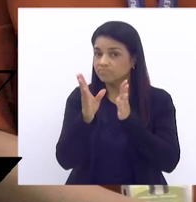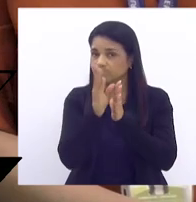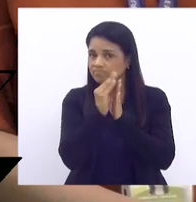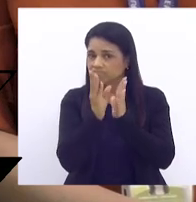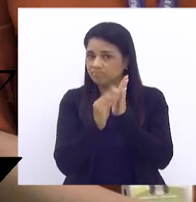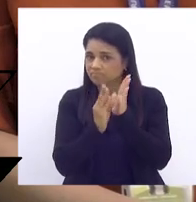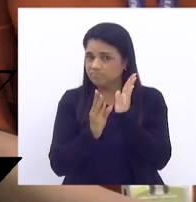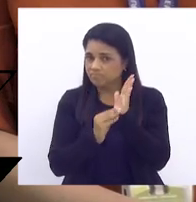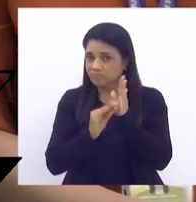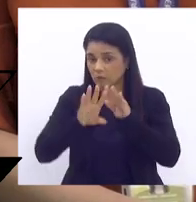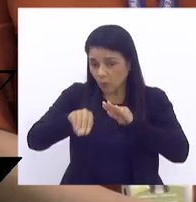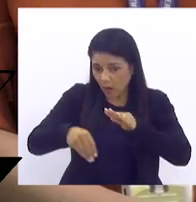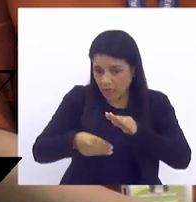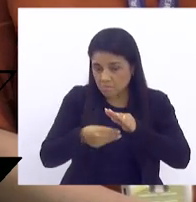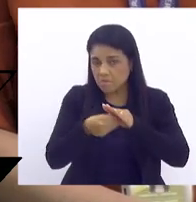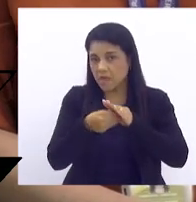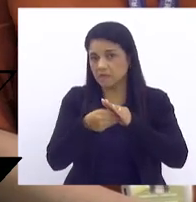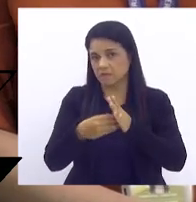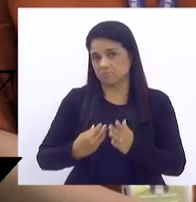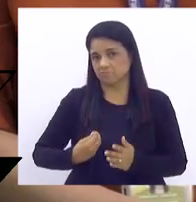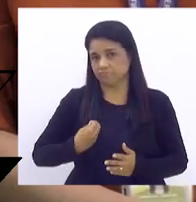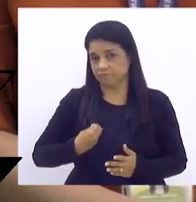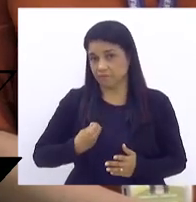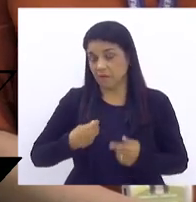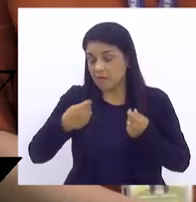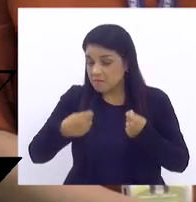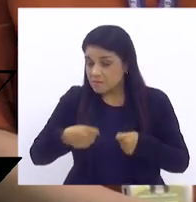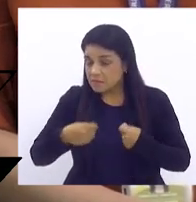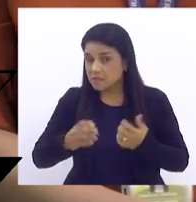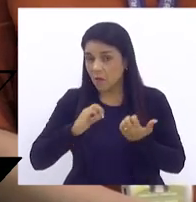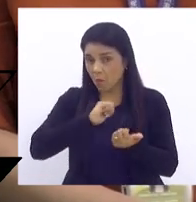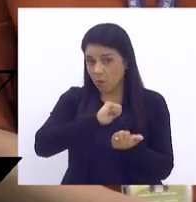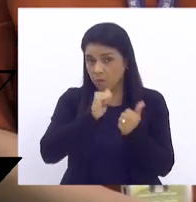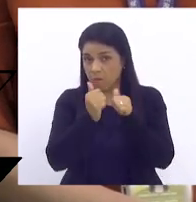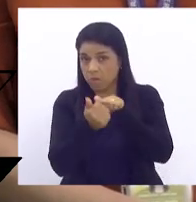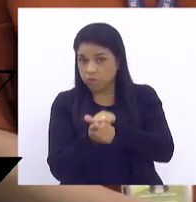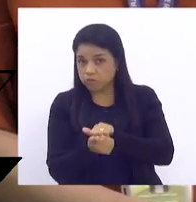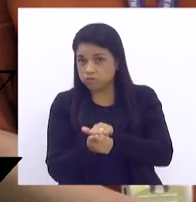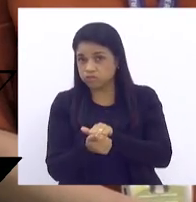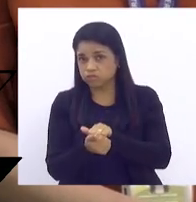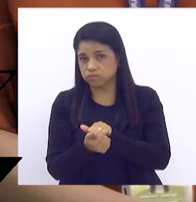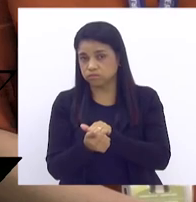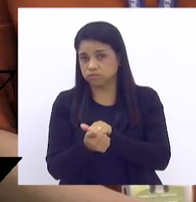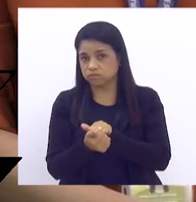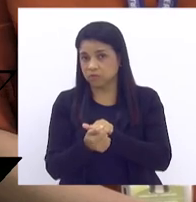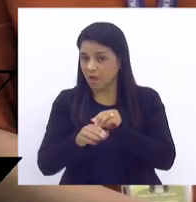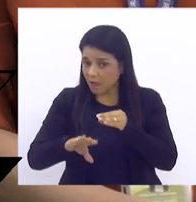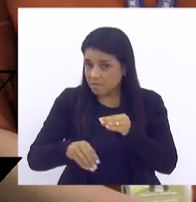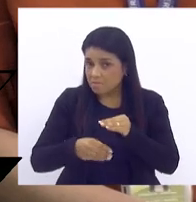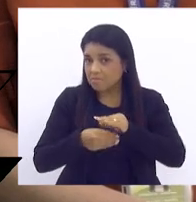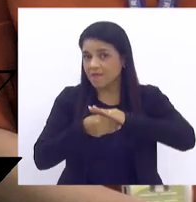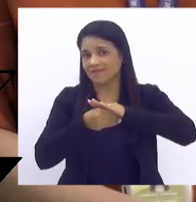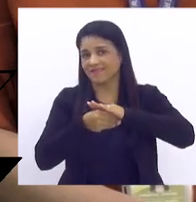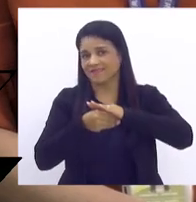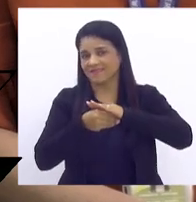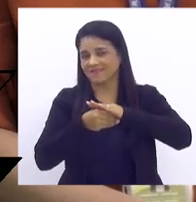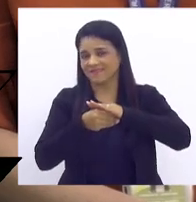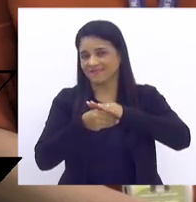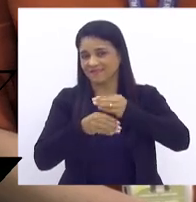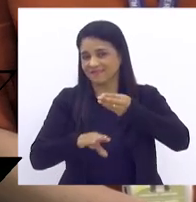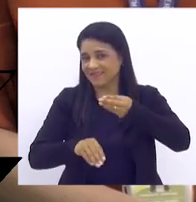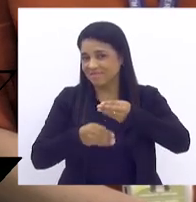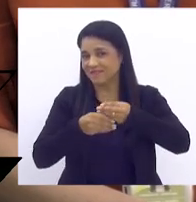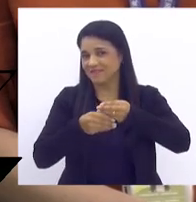com base nas emendas existentes, a gente precisa adequar a emenda, né? E aí eu entendo